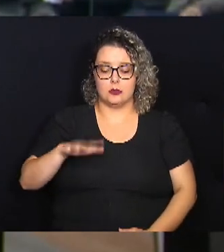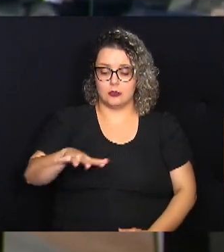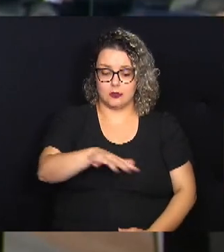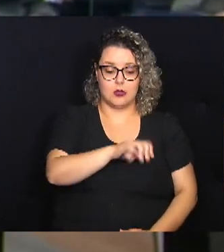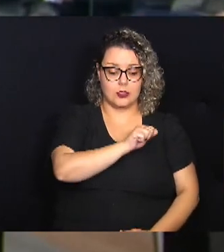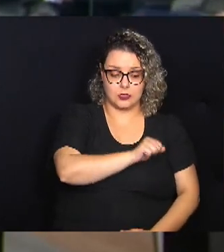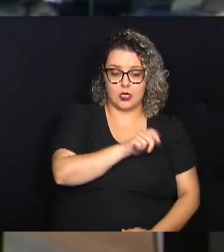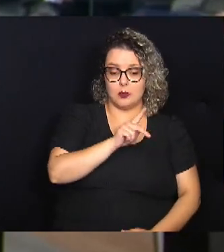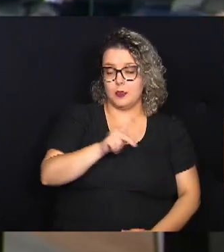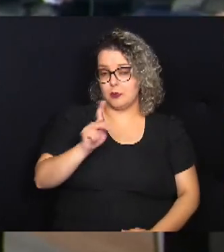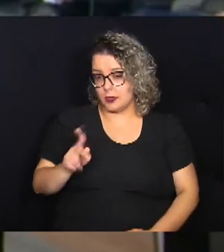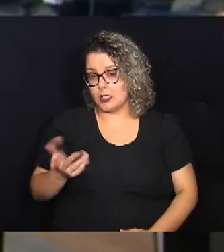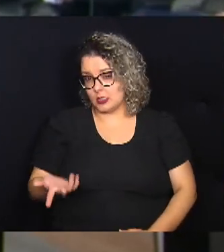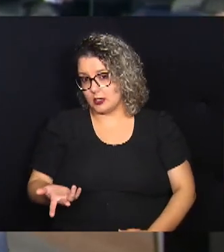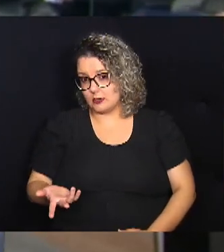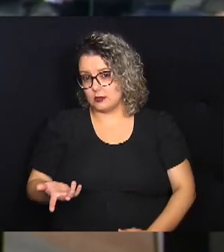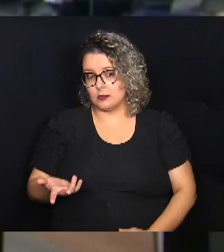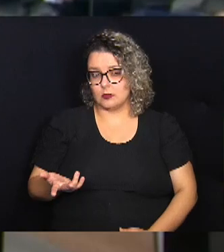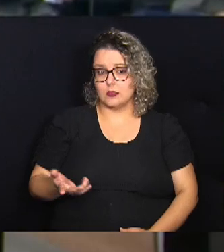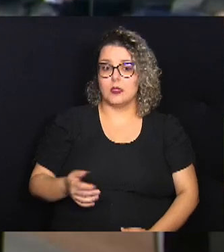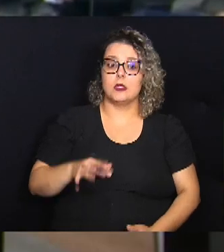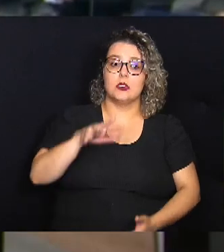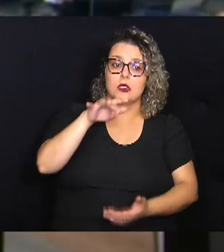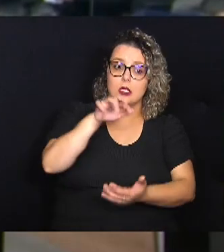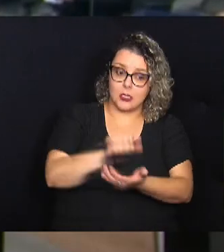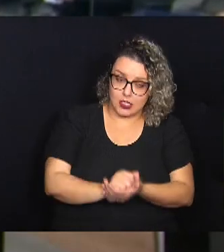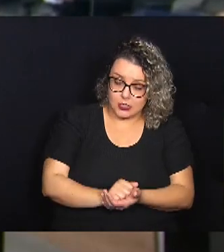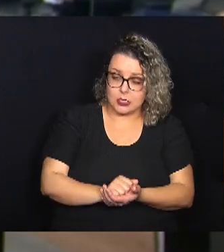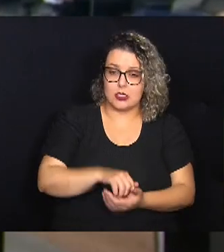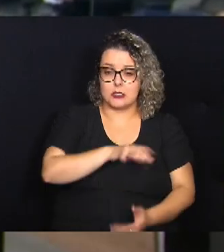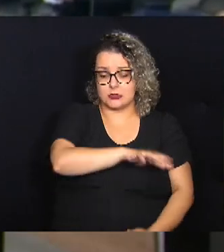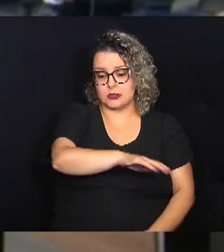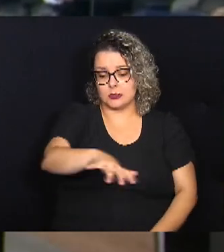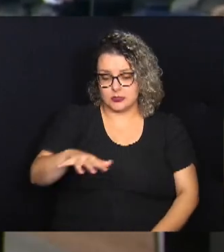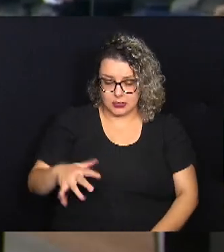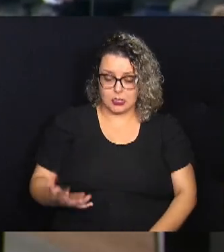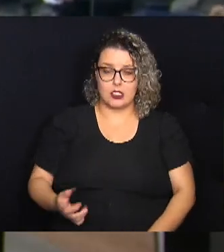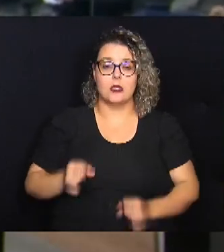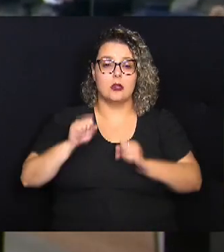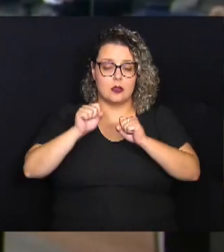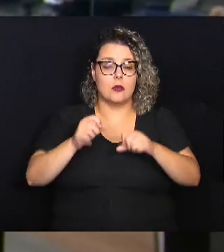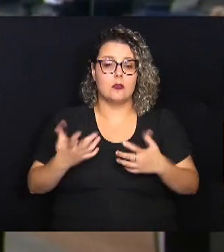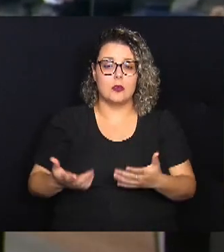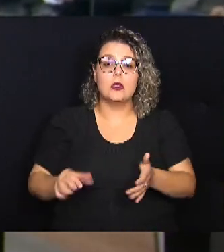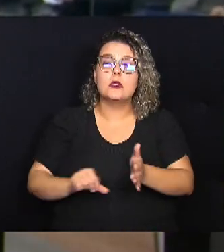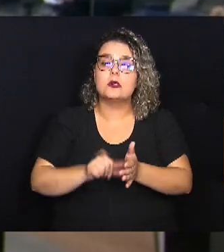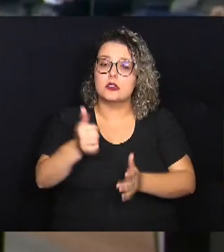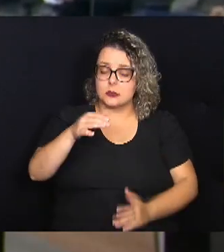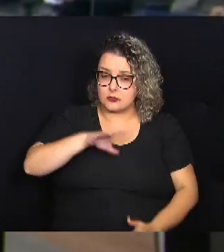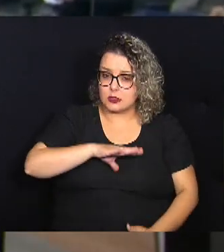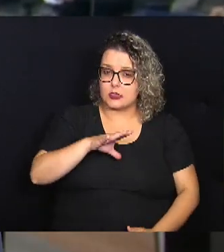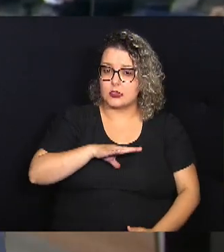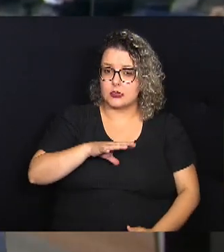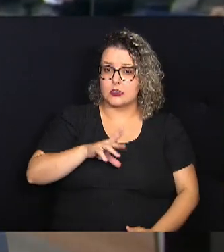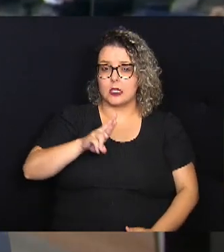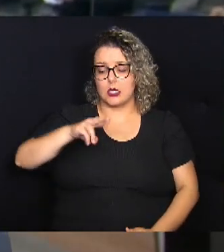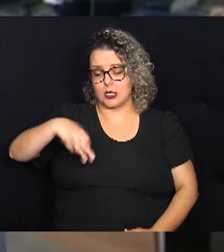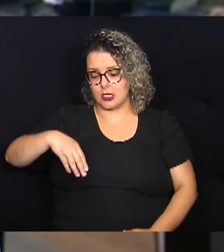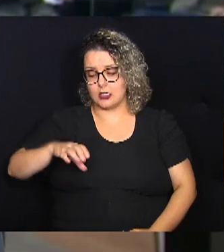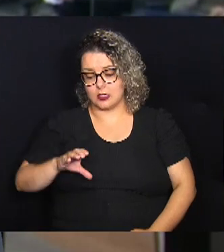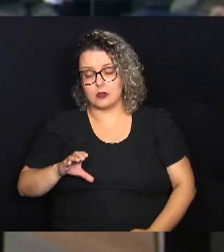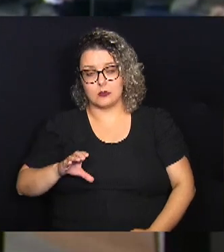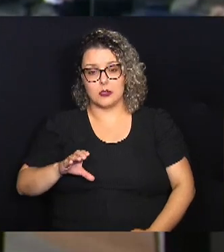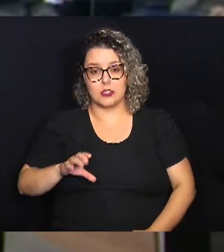a ideia é fazer com que Campinas cadastre essas áreas e nós também possamos aqui ser uma das primeiras cidades da região metropolitana